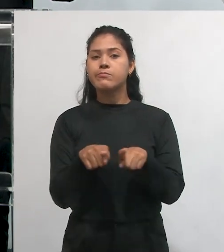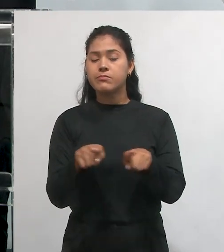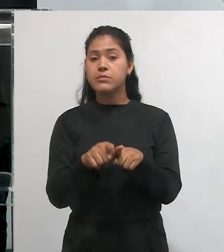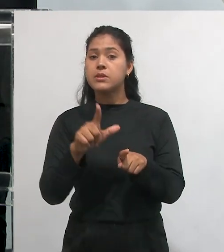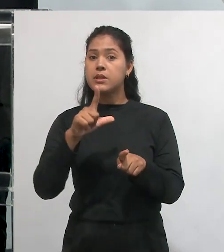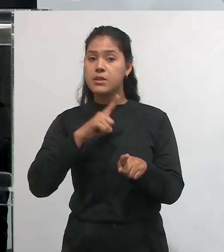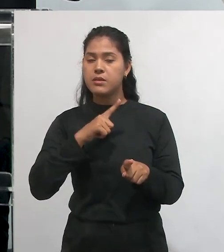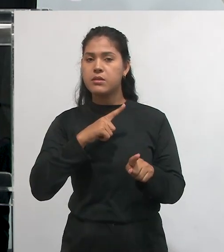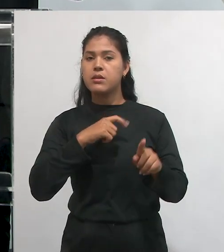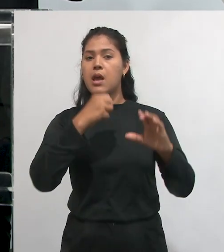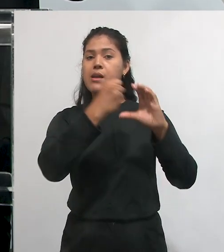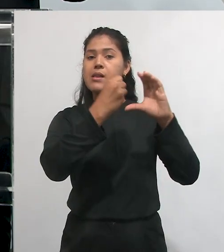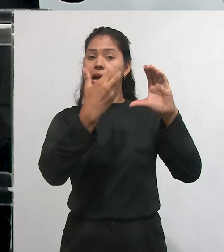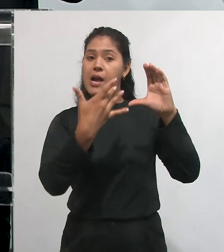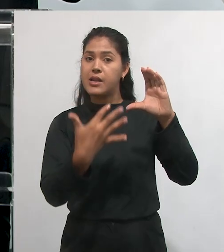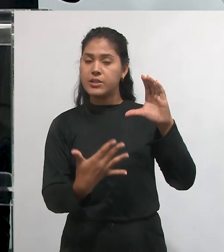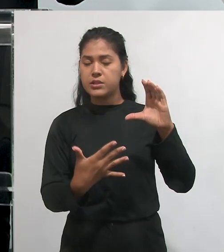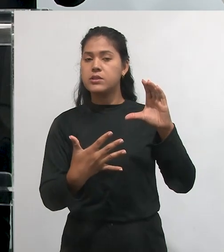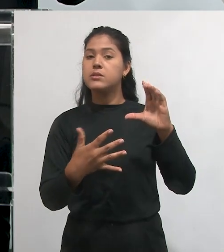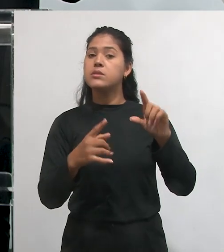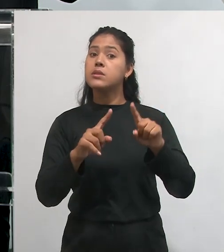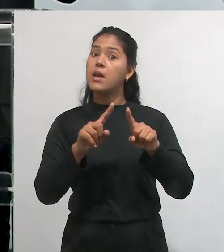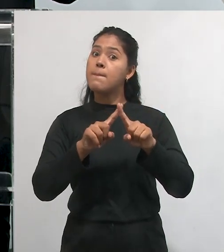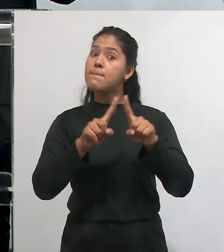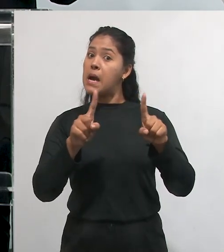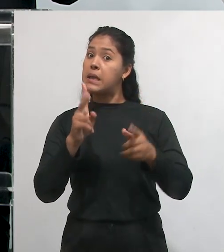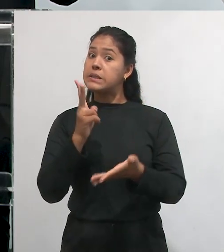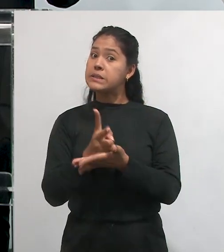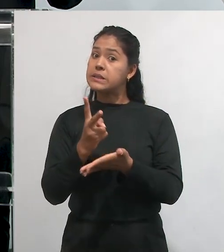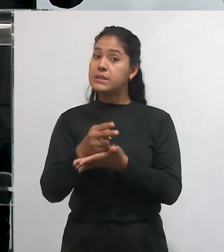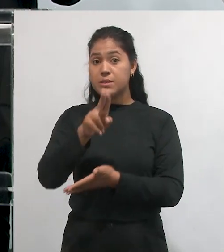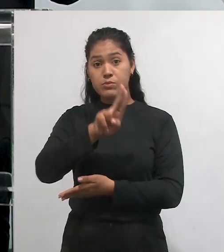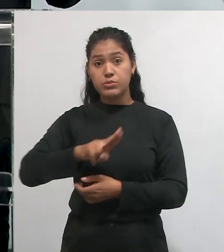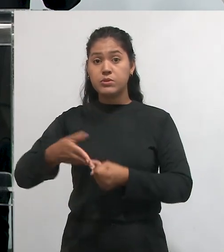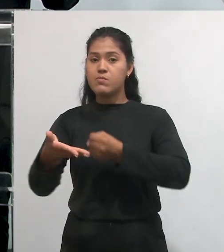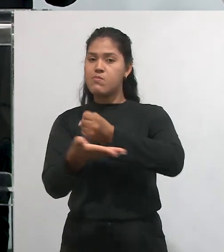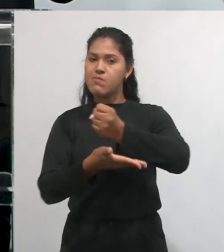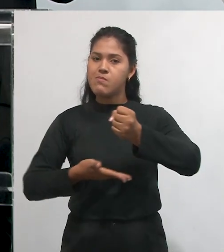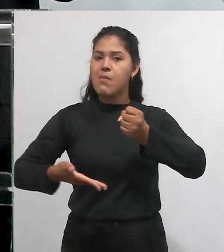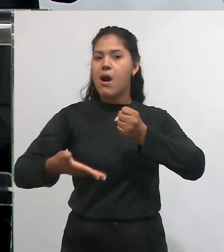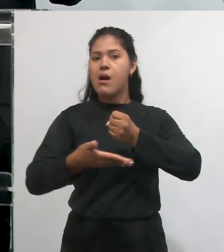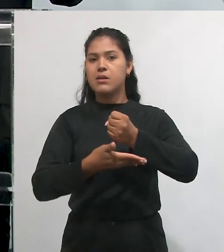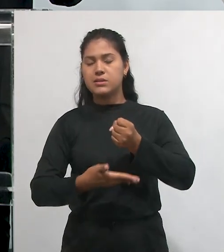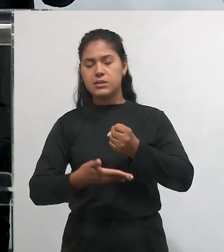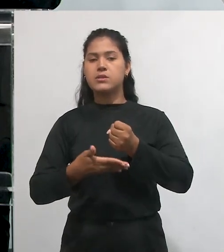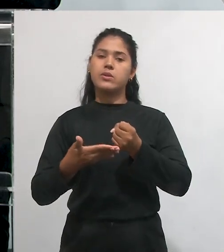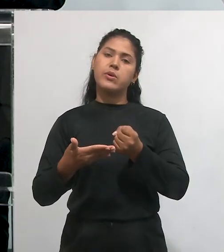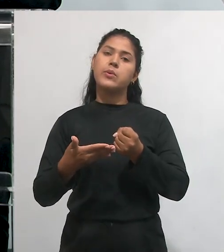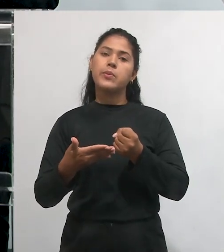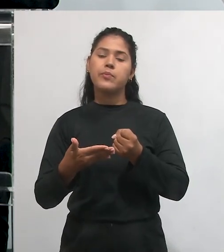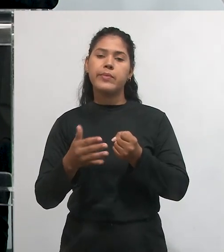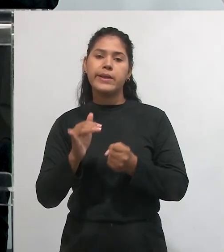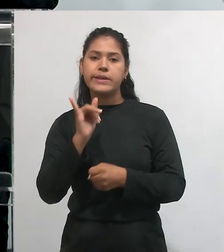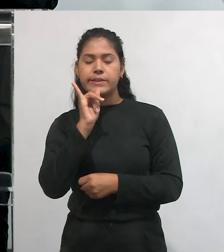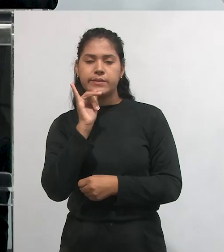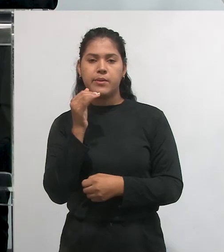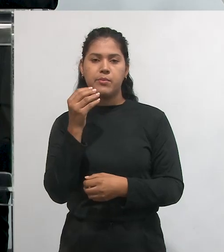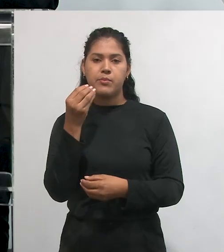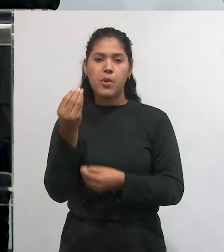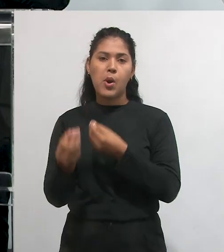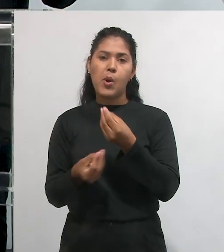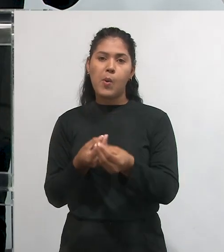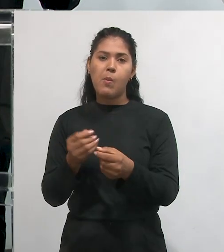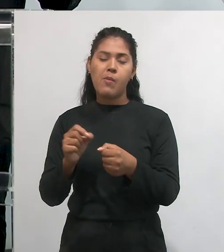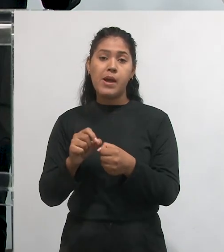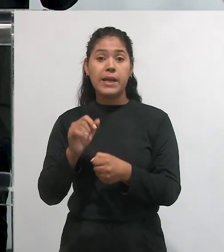aspectos a partir de bases pensáveis ou mesmo formas, assim como se faz, por exemplo, na linguística